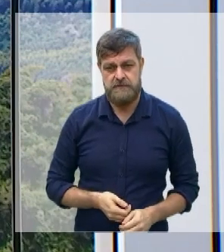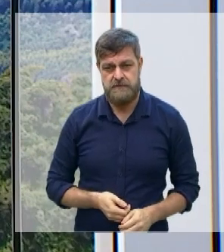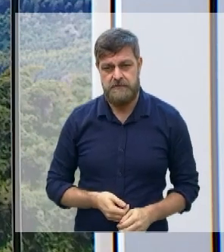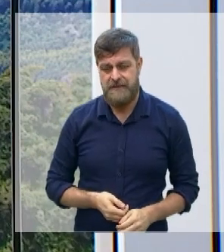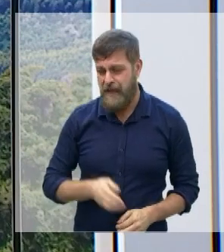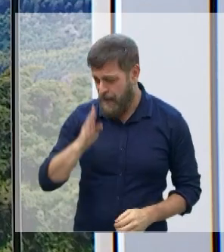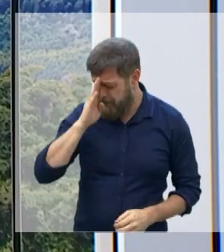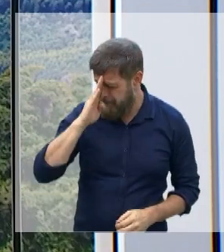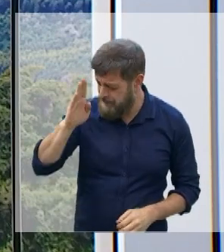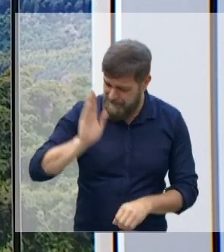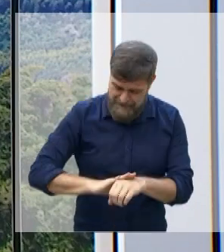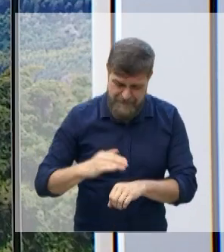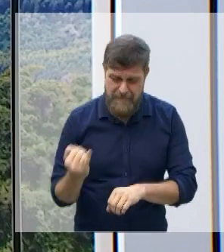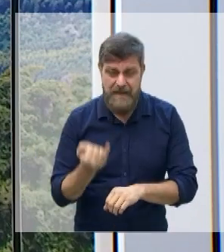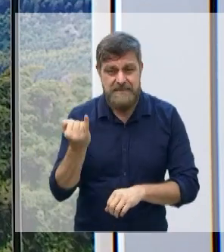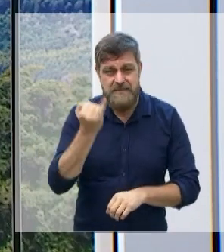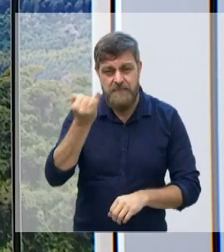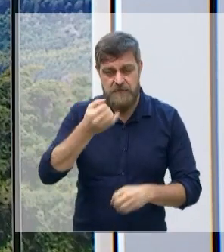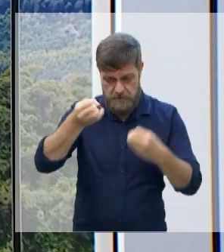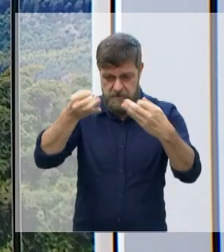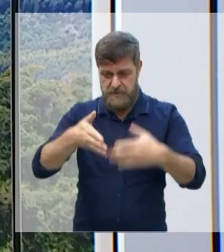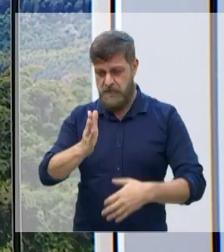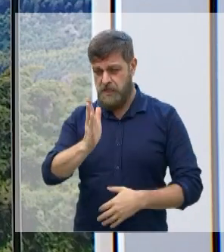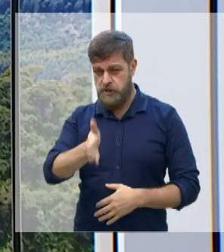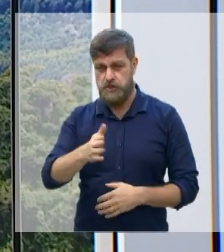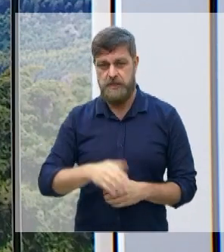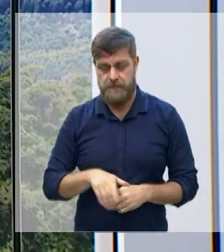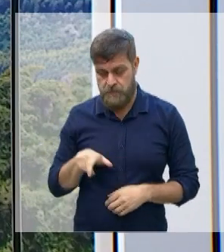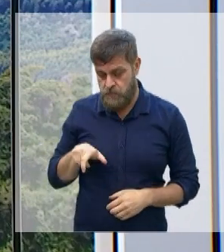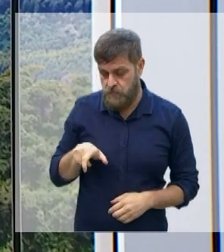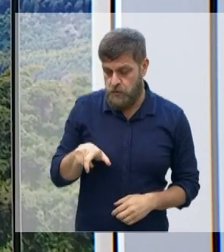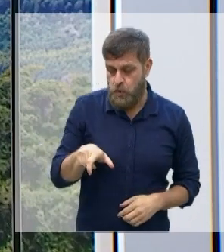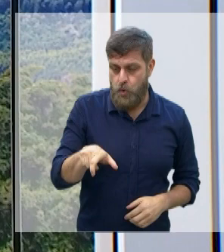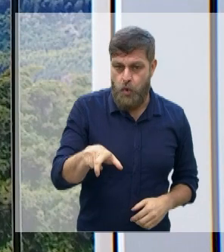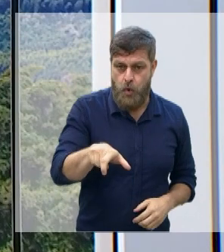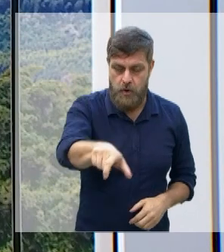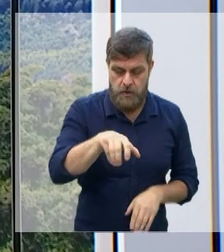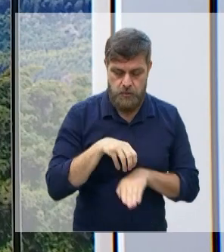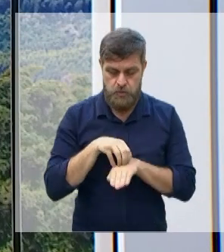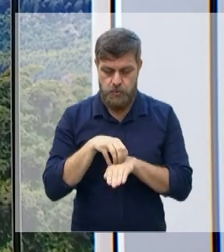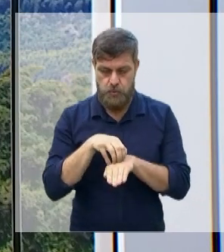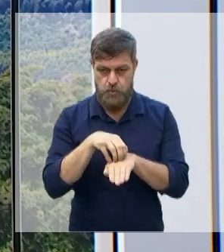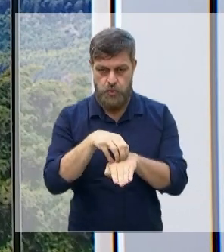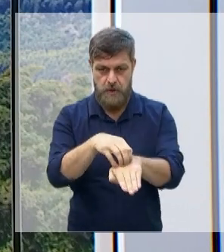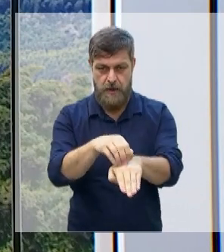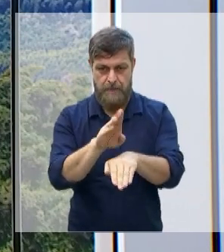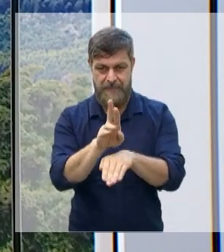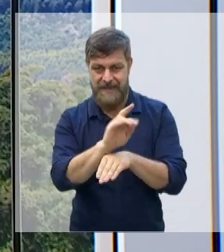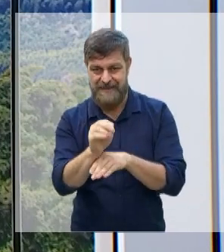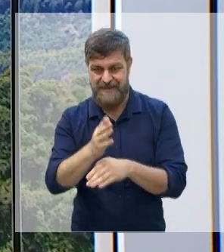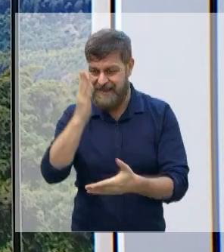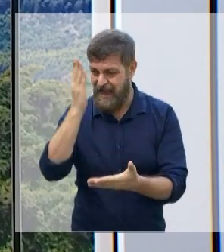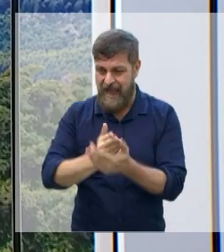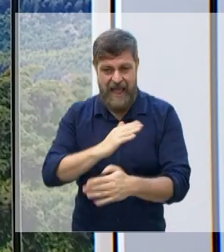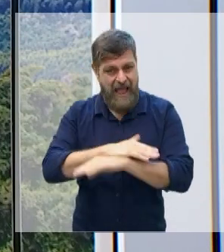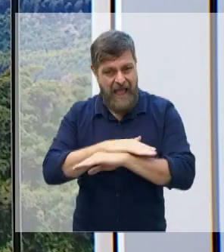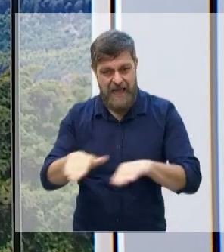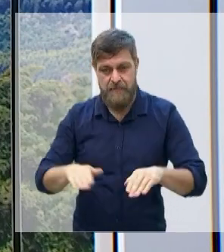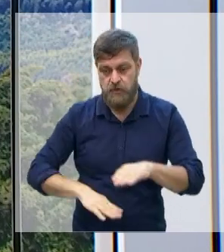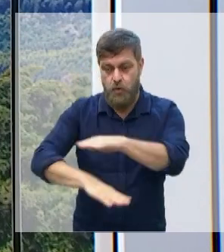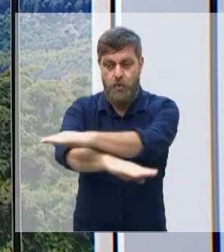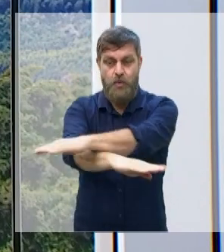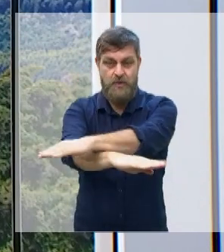uma das mais importantes já falei um pouco aqui é que nos corredores do brt nós estamos eliminando as principais